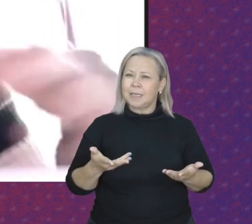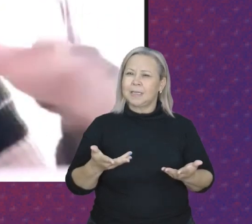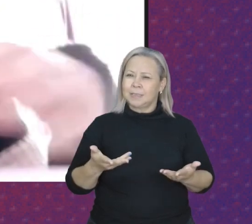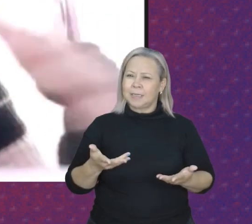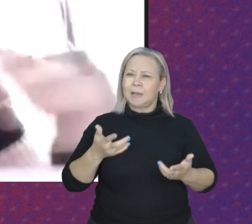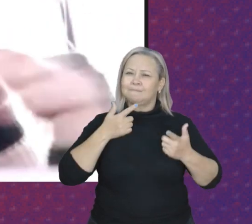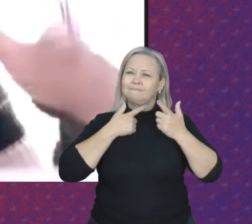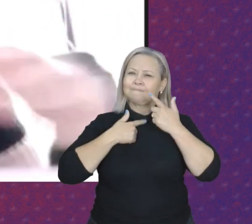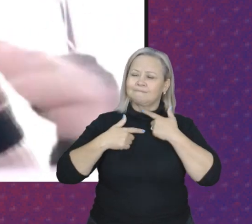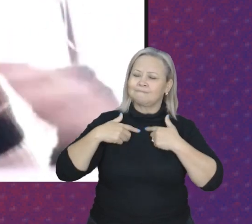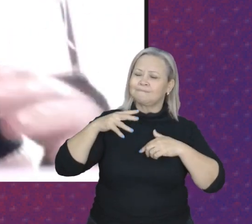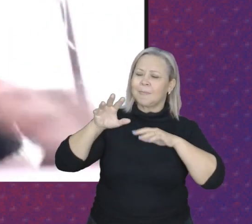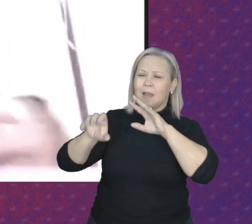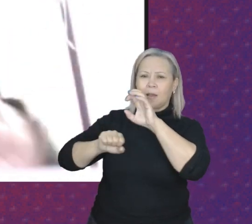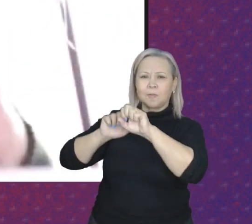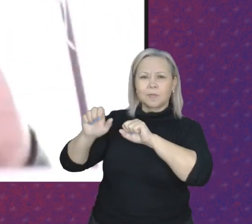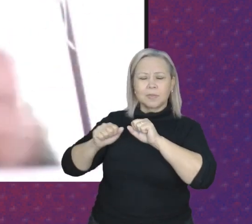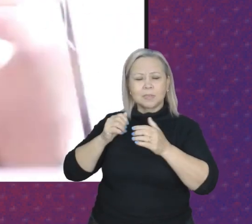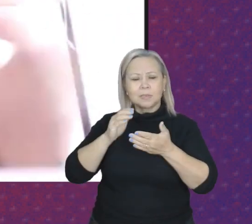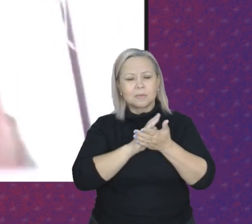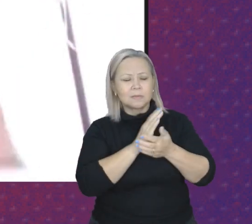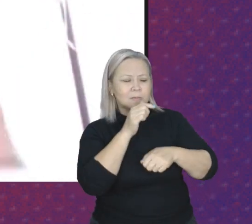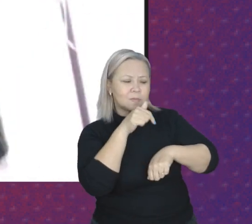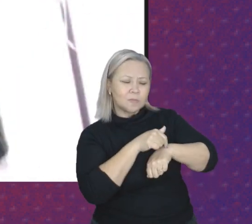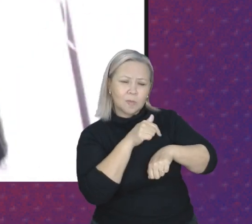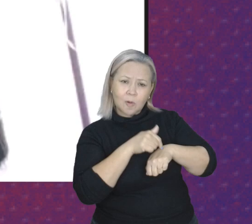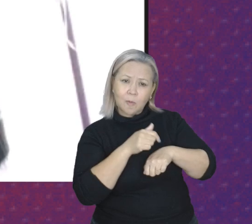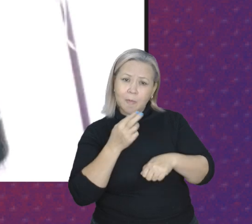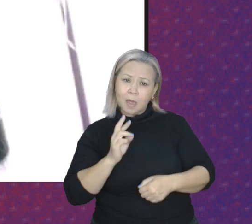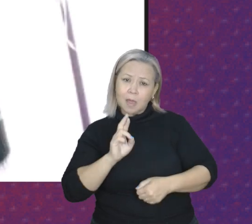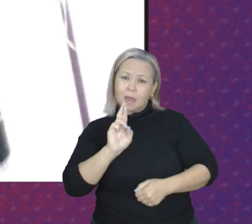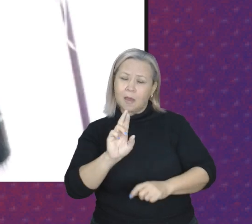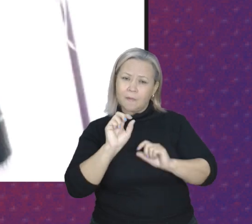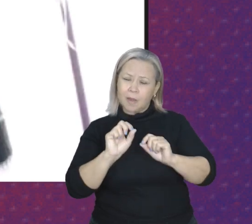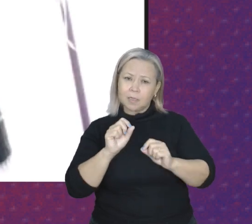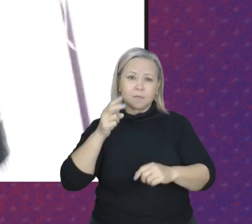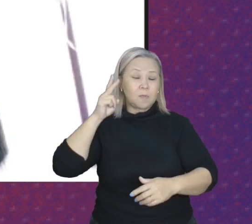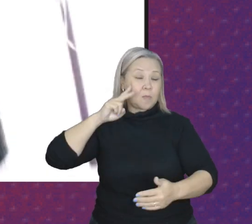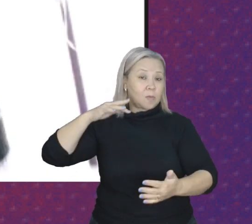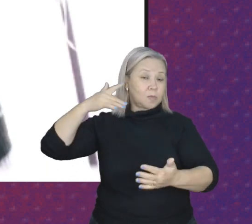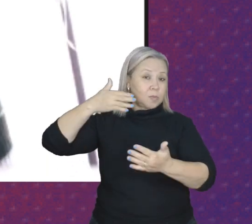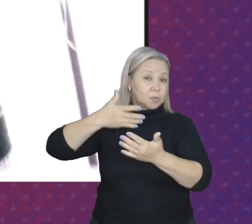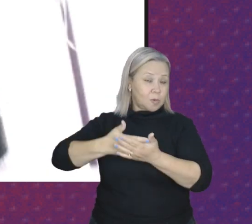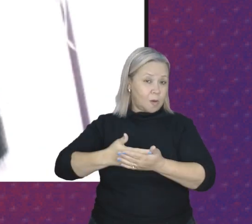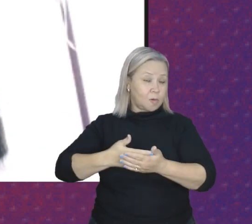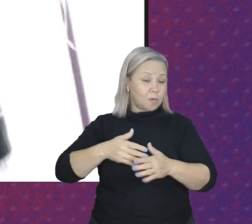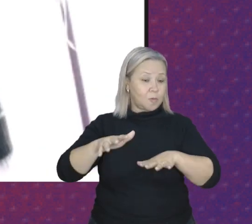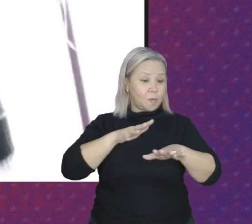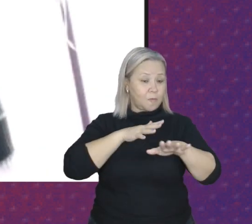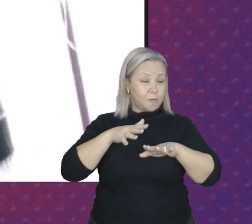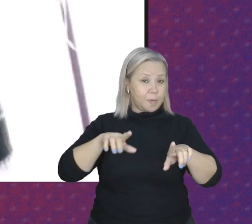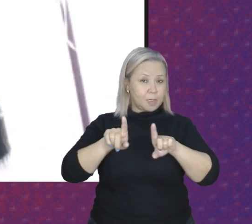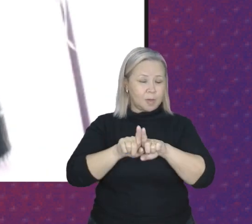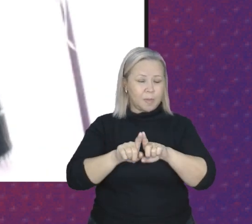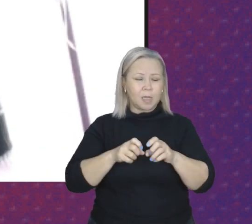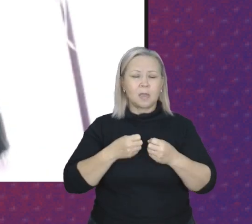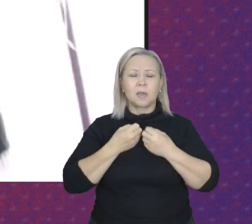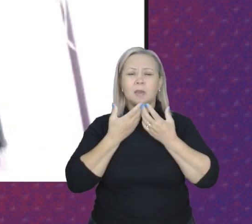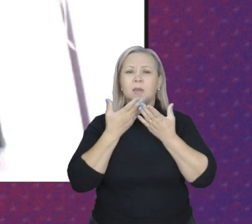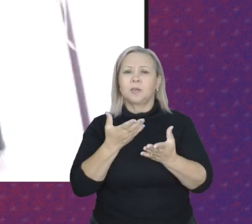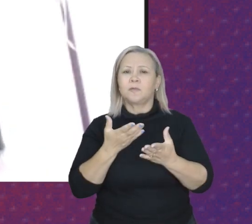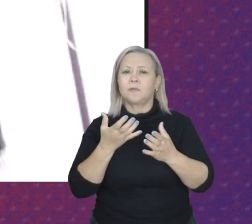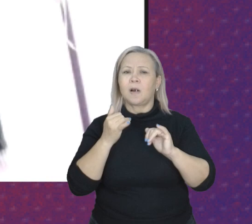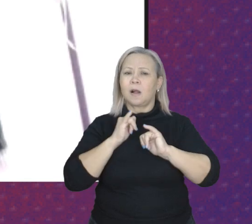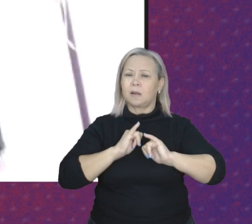buscando em alguns momentos referências, mas trazendo muito o histórico do movimento. Quando a gente fala em formação, fiquei